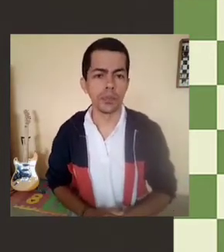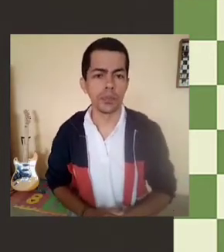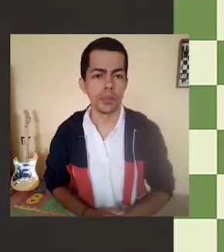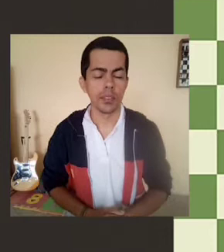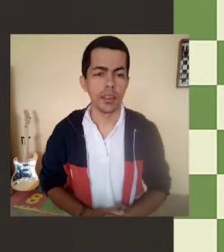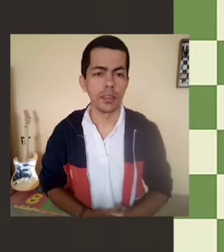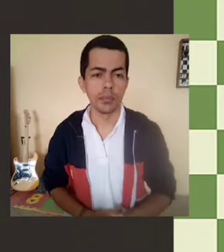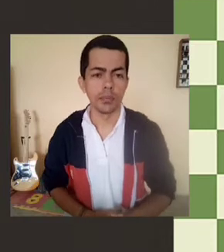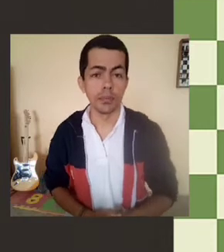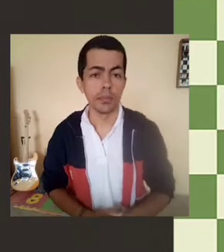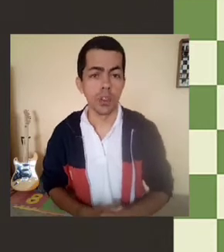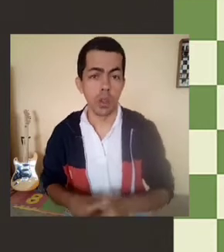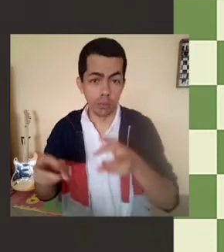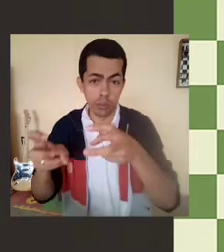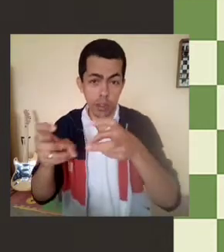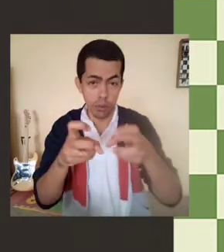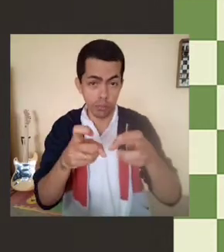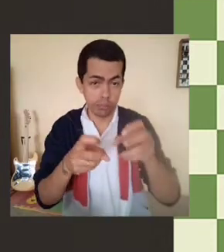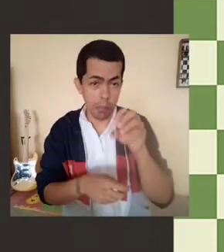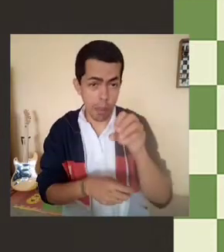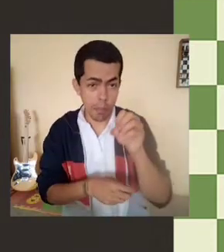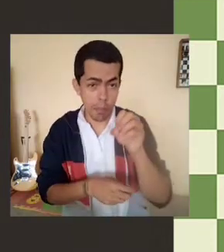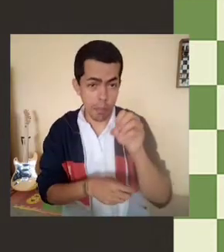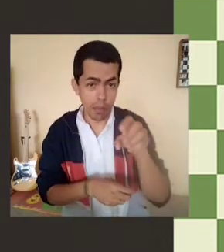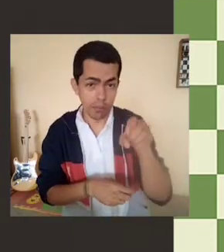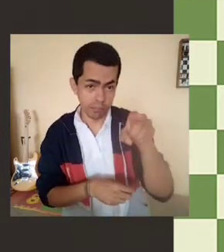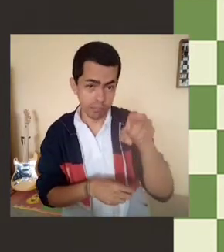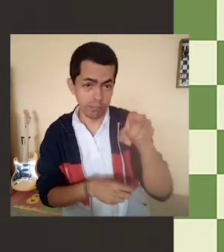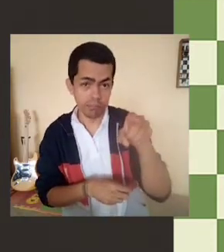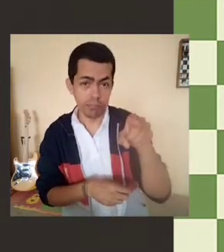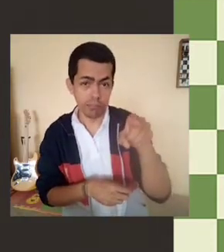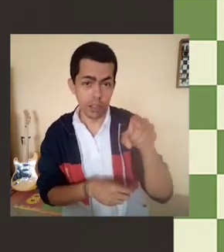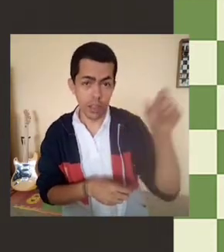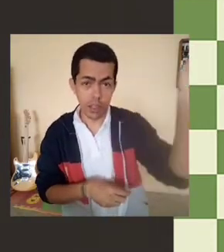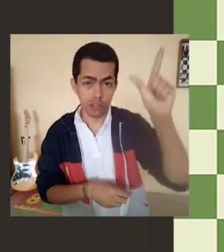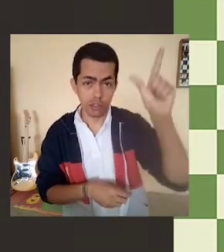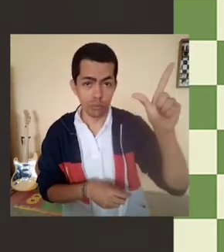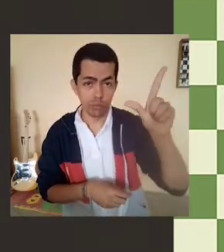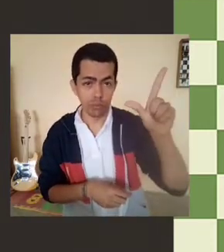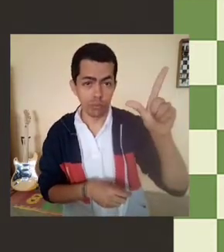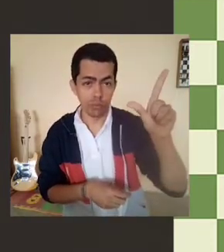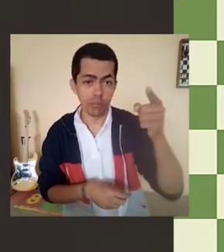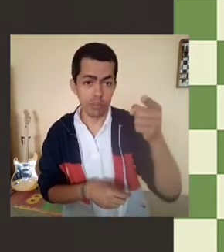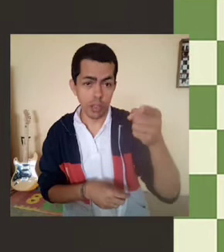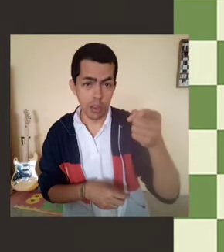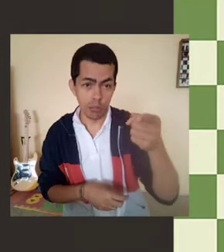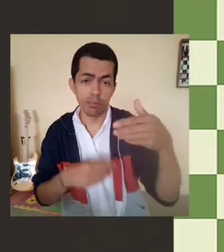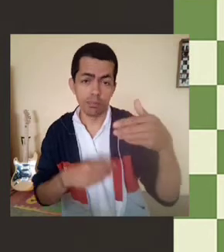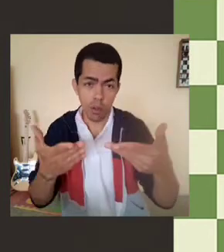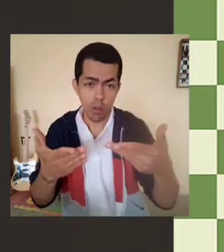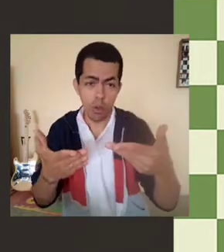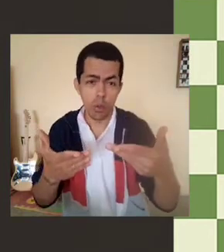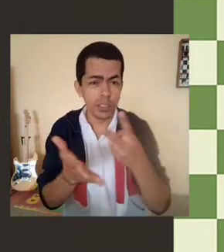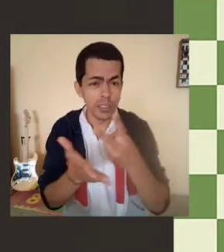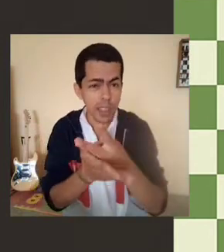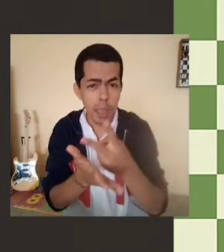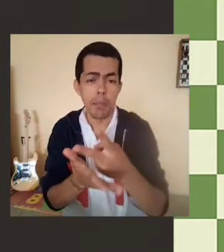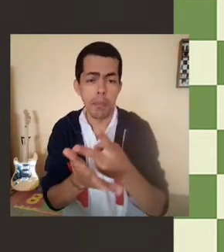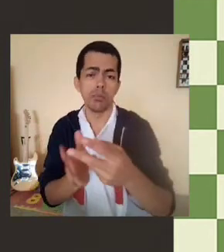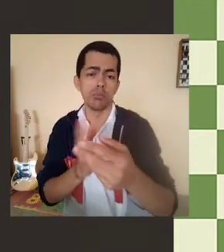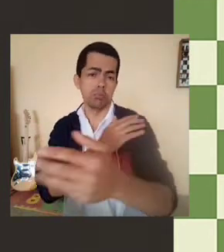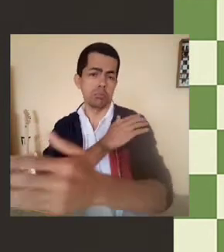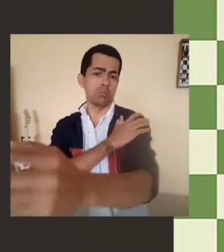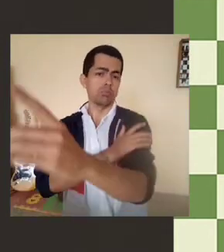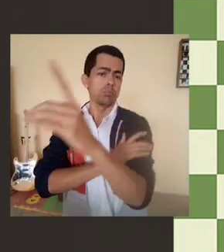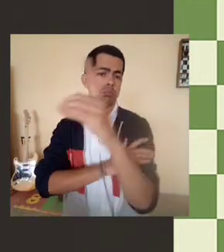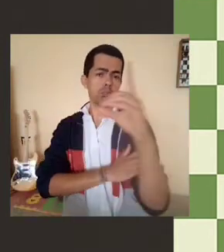Observe que ao piscar ali em azul, indica a posição correta da casa branca para o tabuleiro,